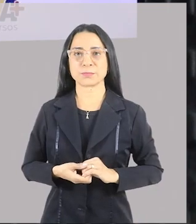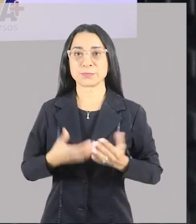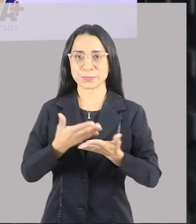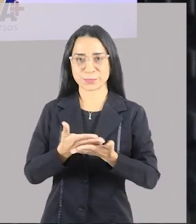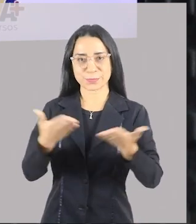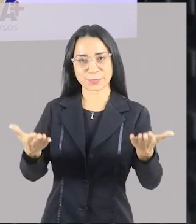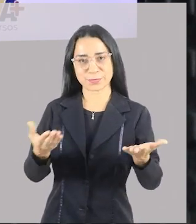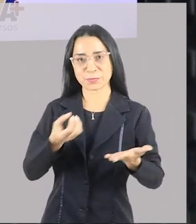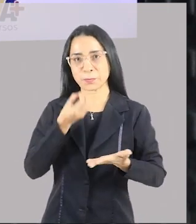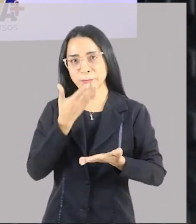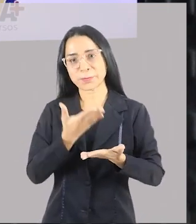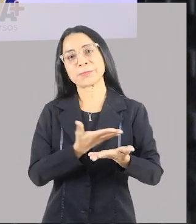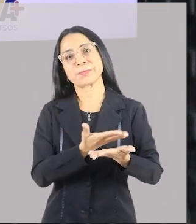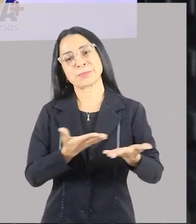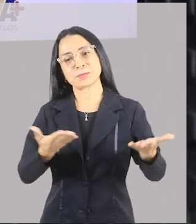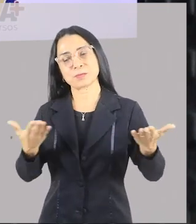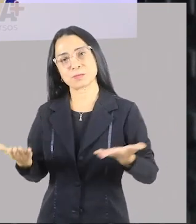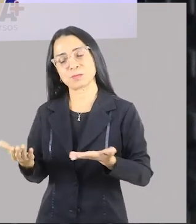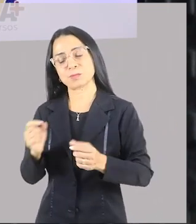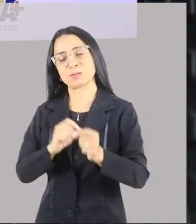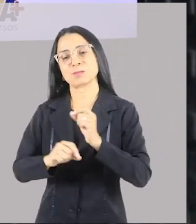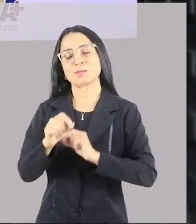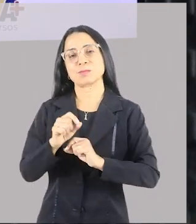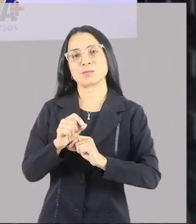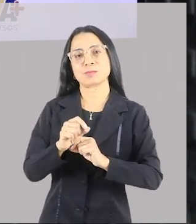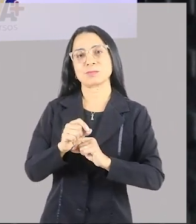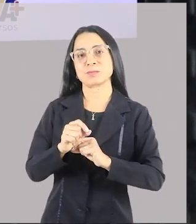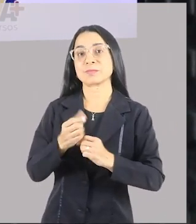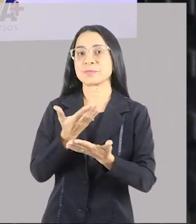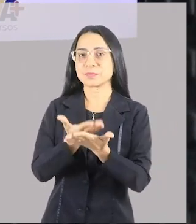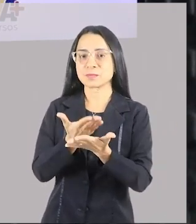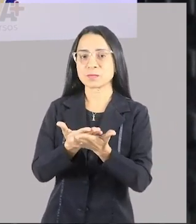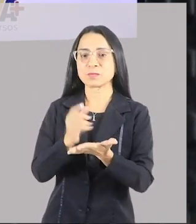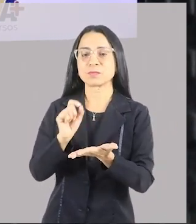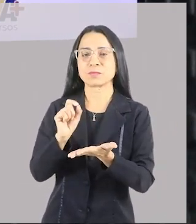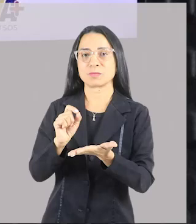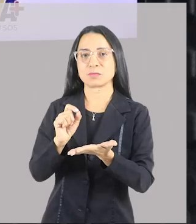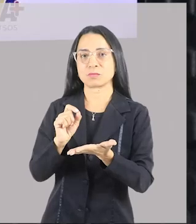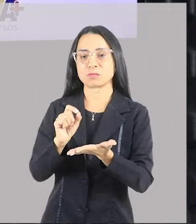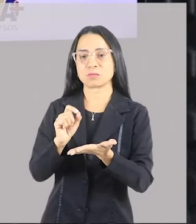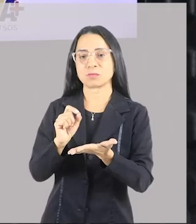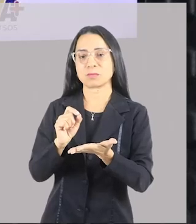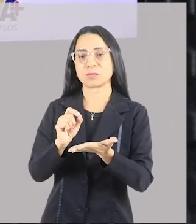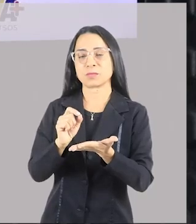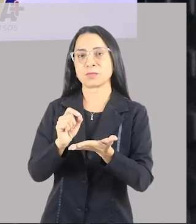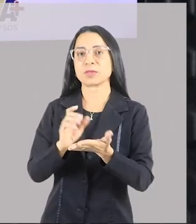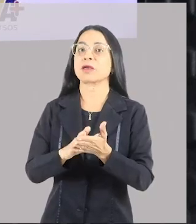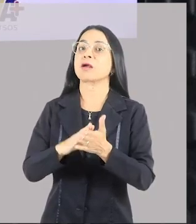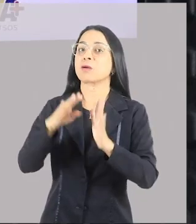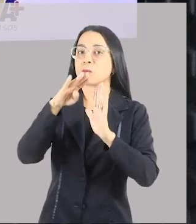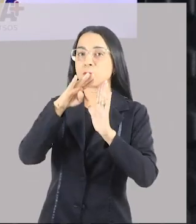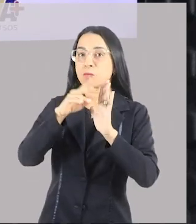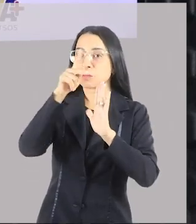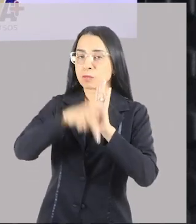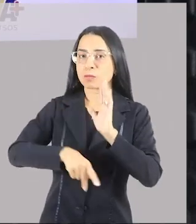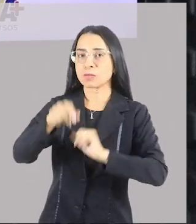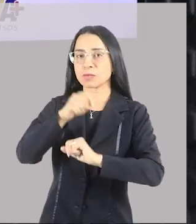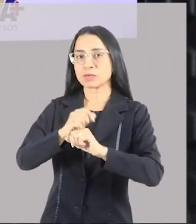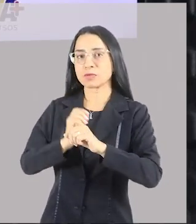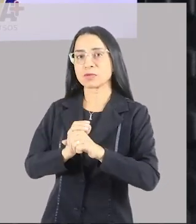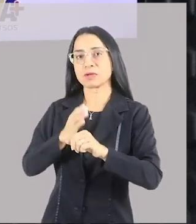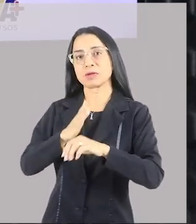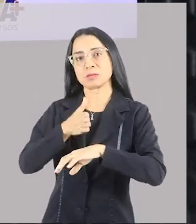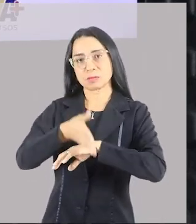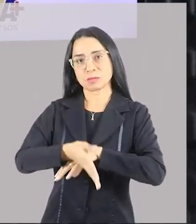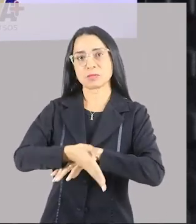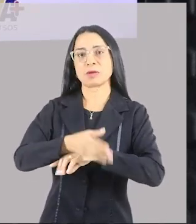Senhoras e senhores, sejam bem-vindos, bem-vindas a mais essa aula do projeto Aprova Mais, Enem dos